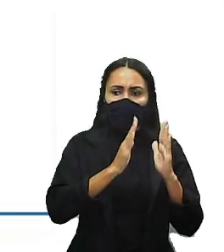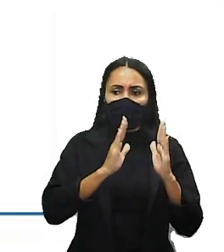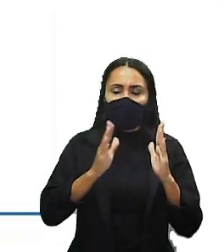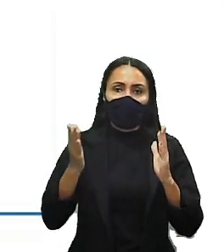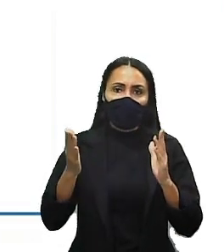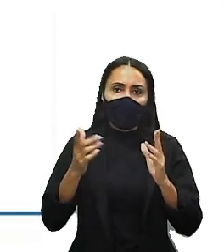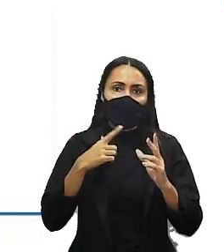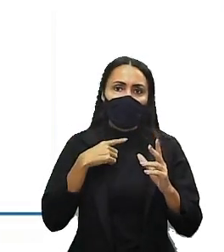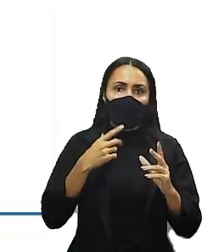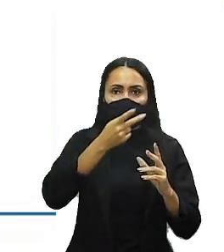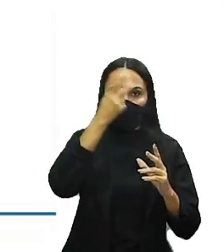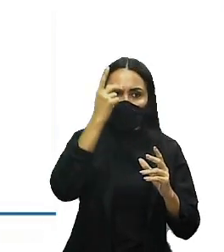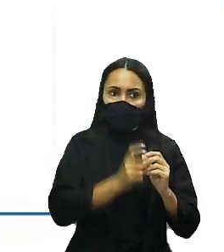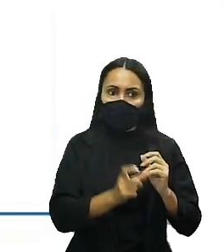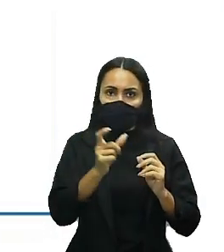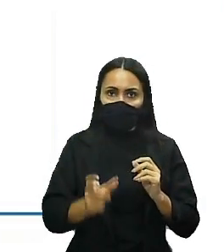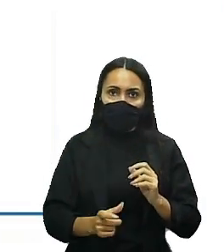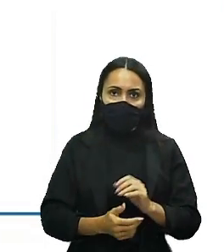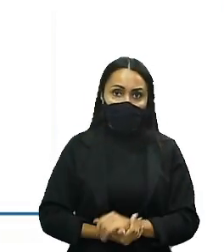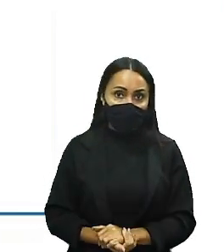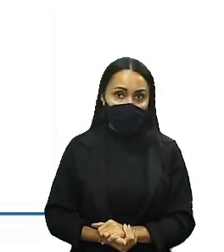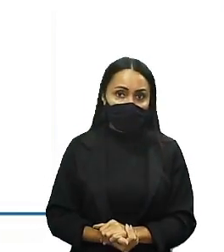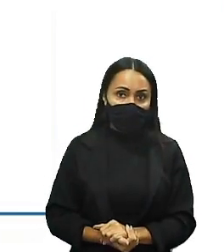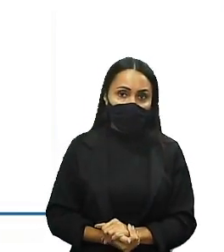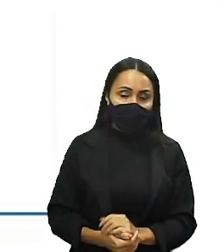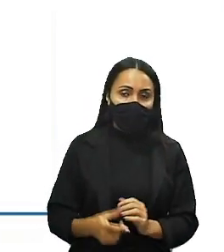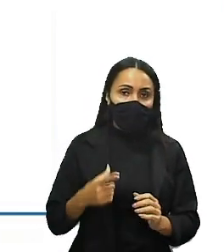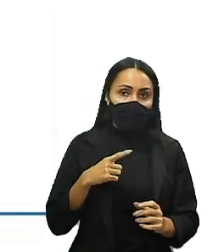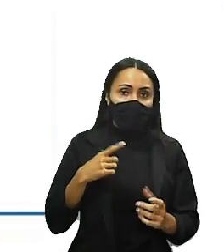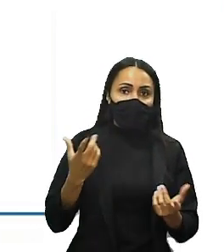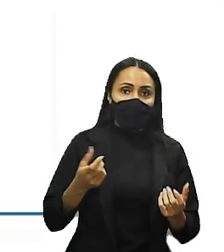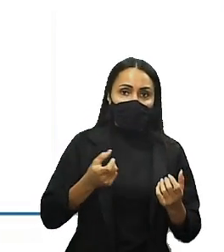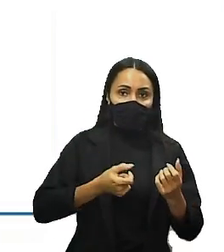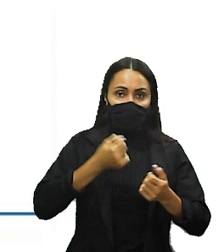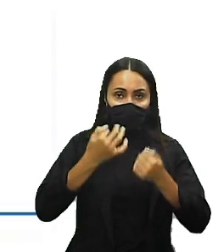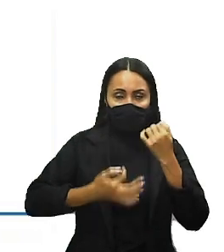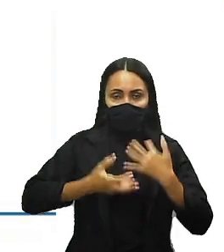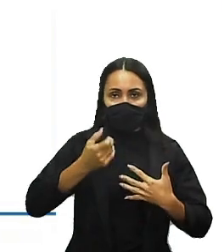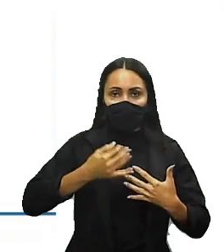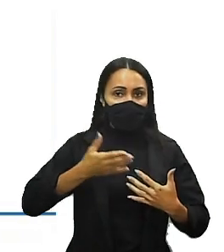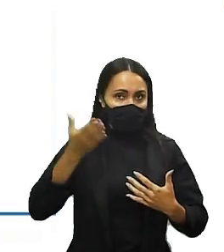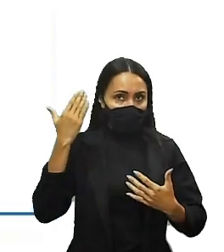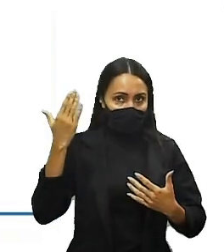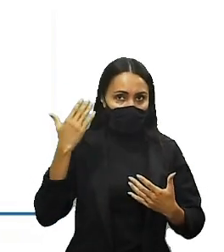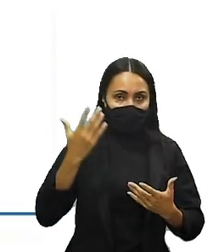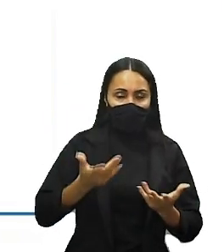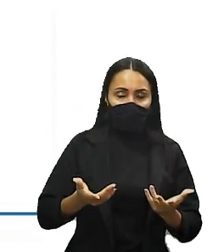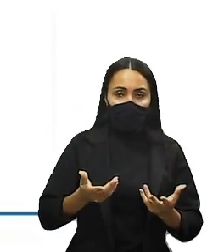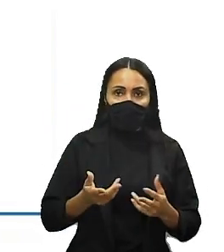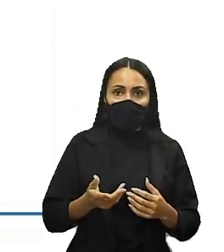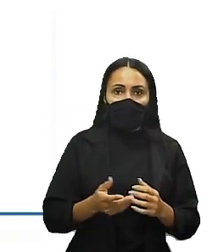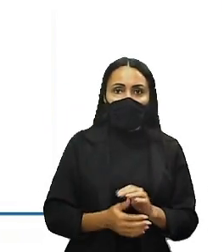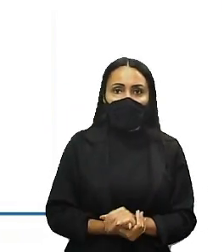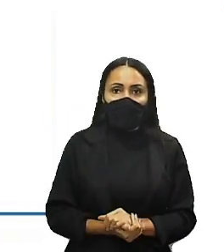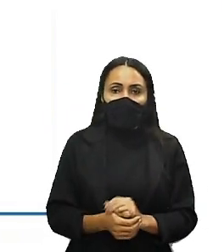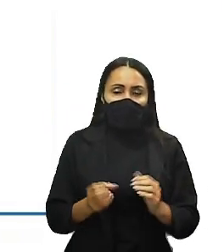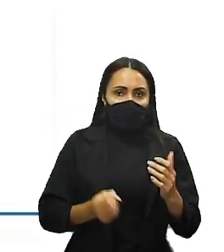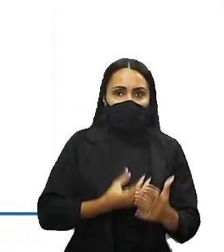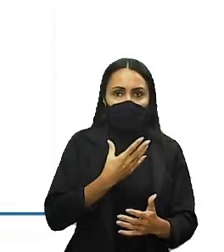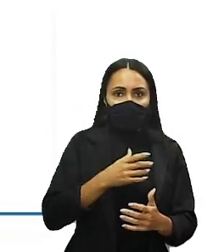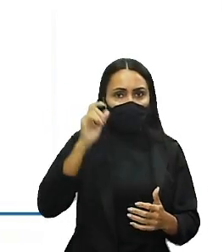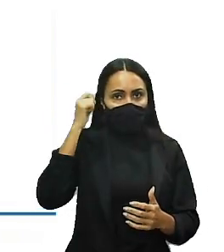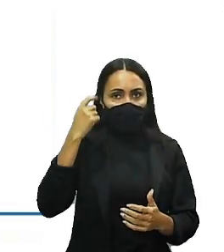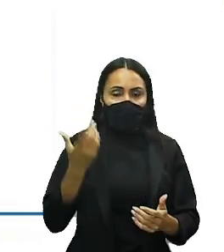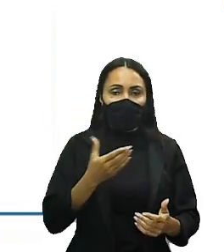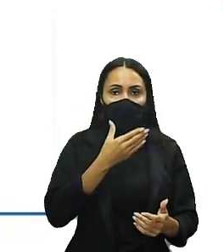são pessoas. Né? Tem um ditado antigo, Sônia, que diz assim, um ditado, acho que é de origem africana, né? Quando um